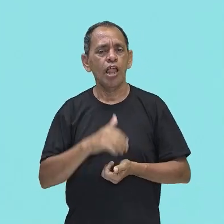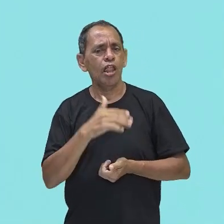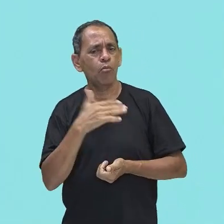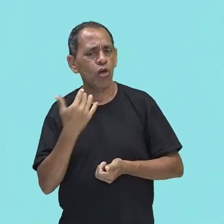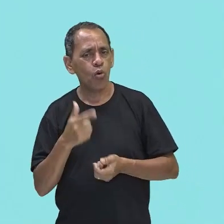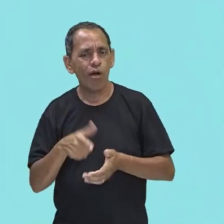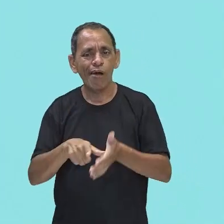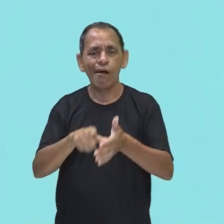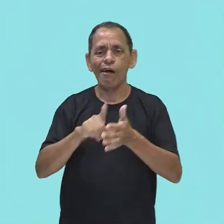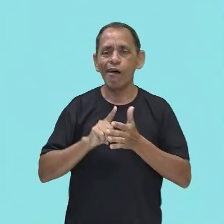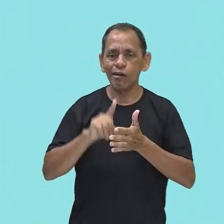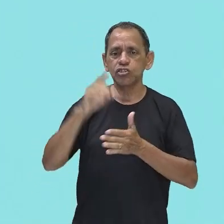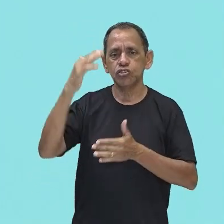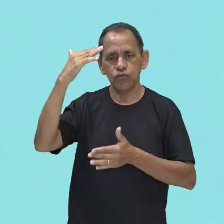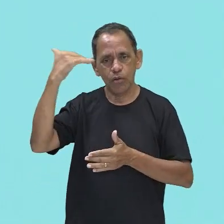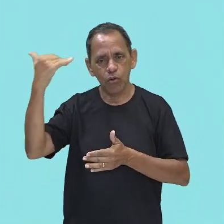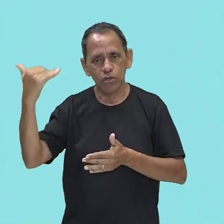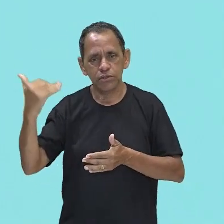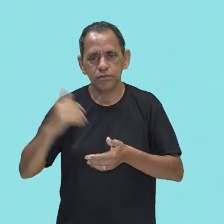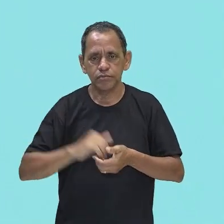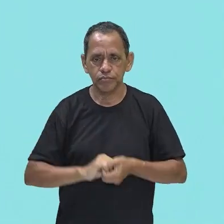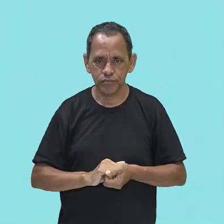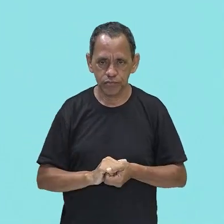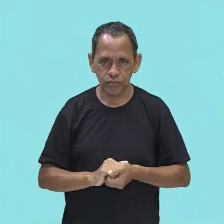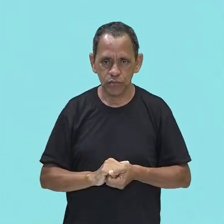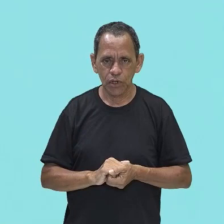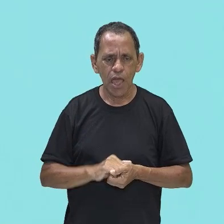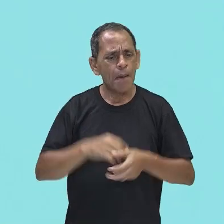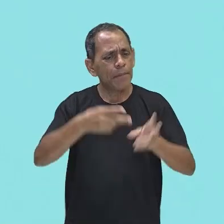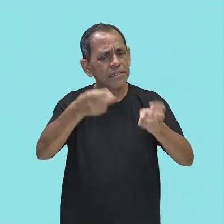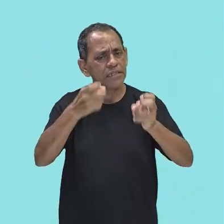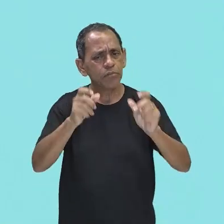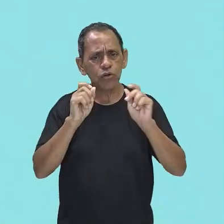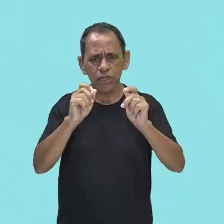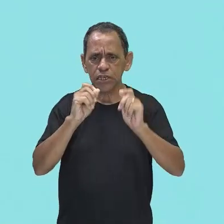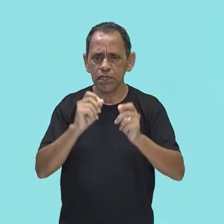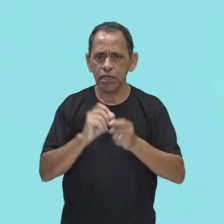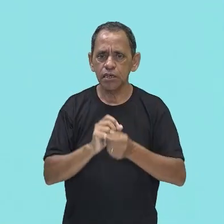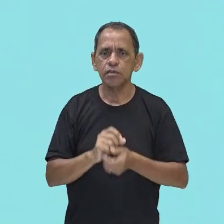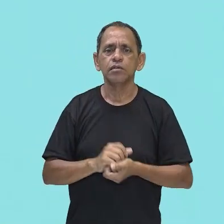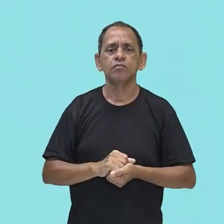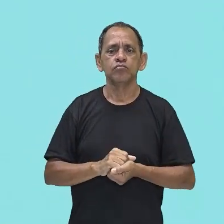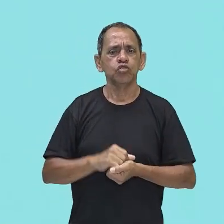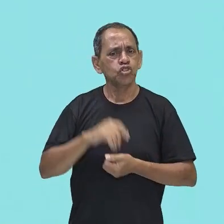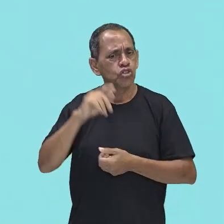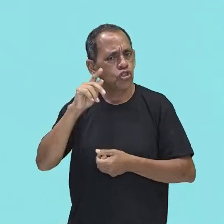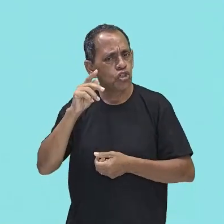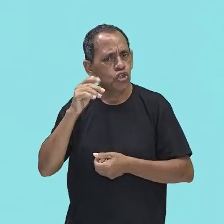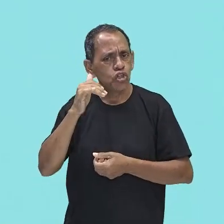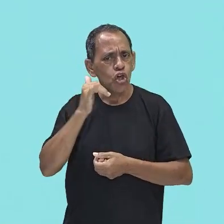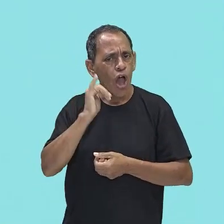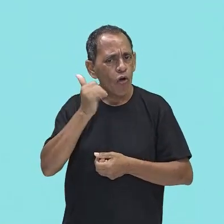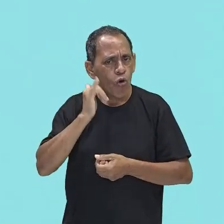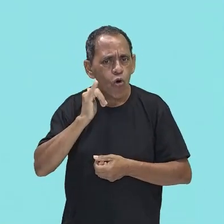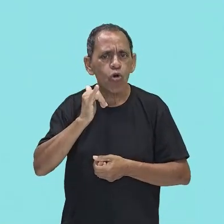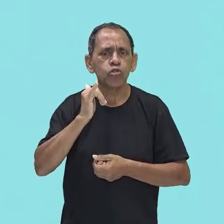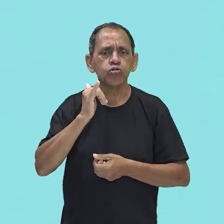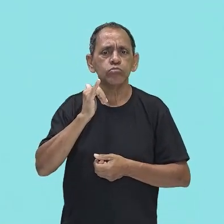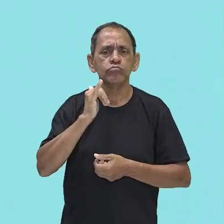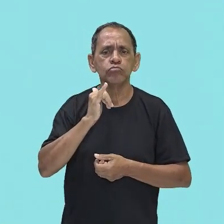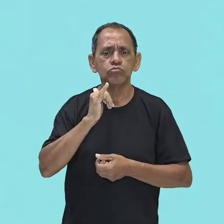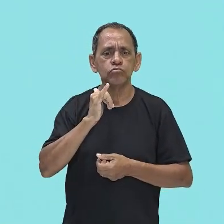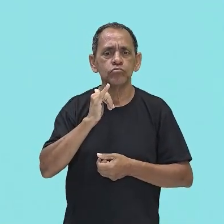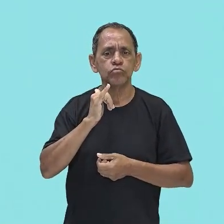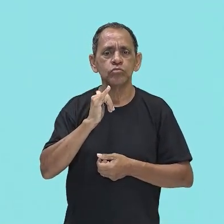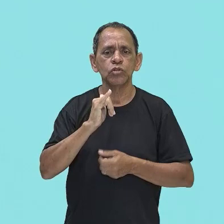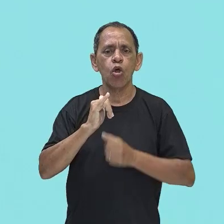percebo aí que a narrativa, né, traz um lado psicológico, muito intimista, então é uma prosa